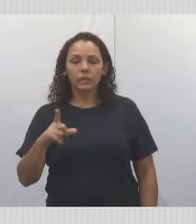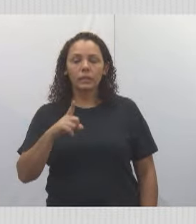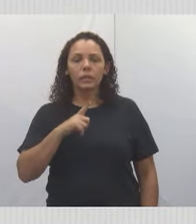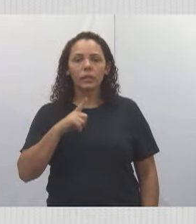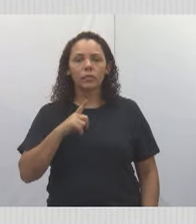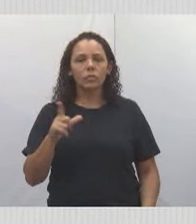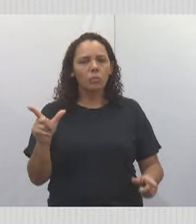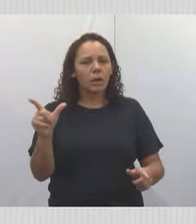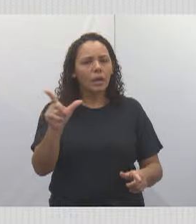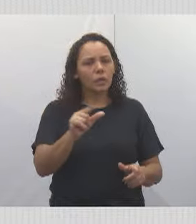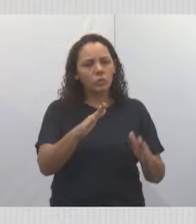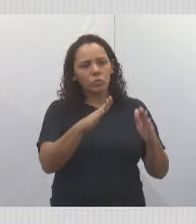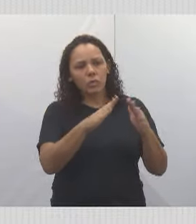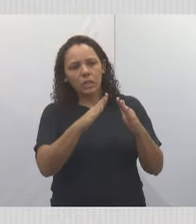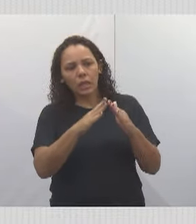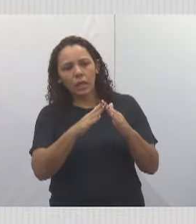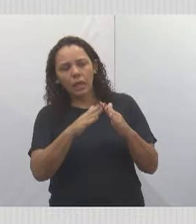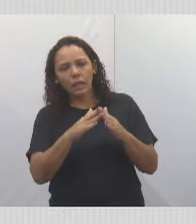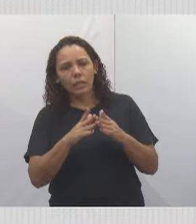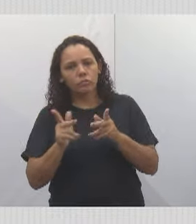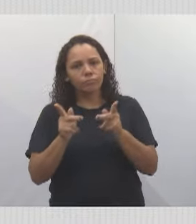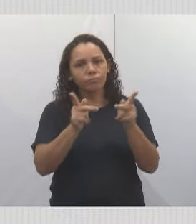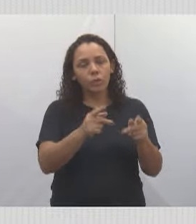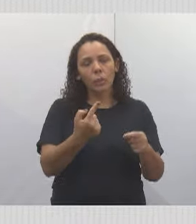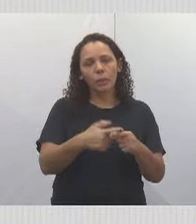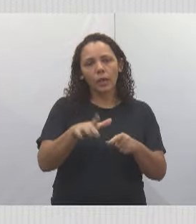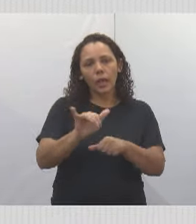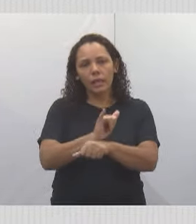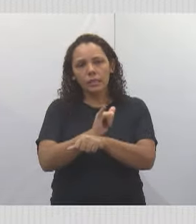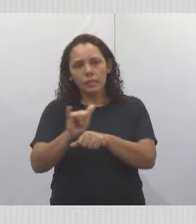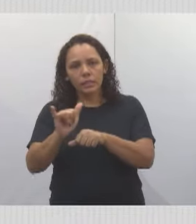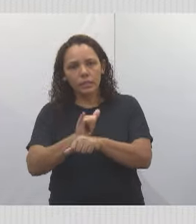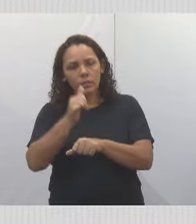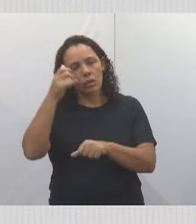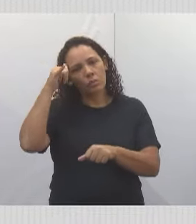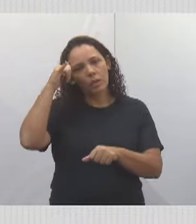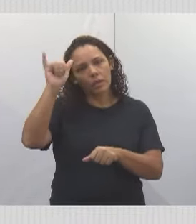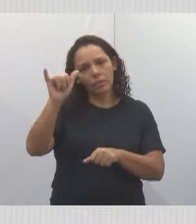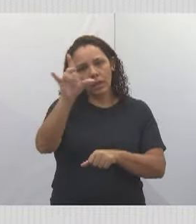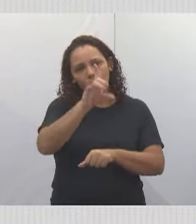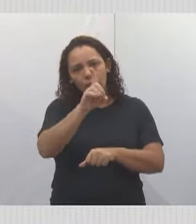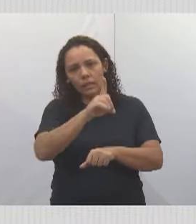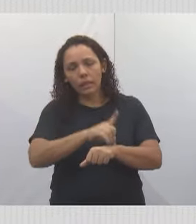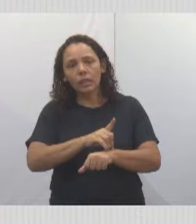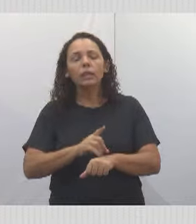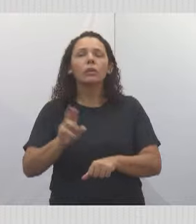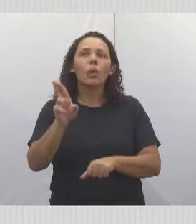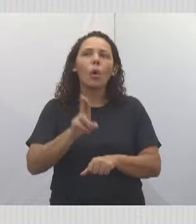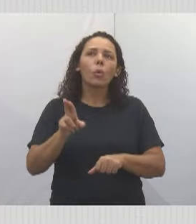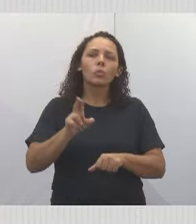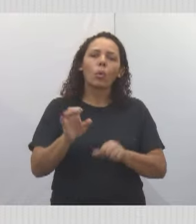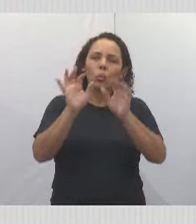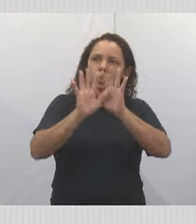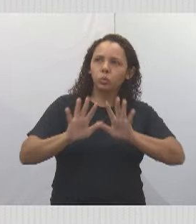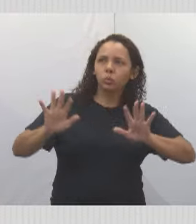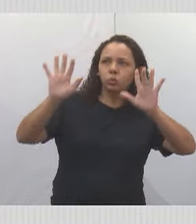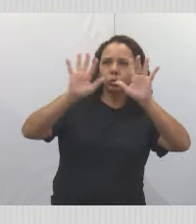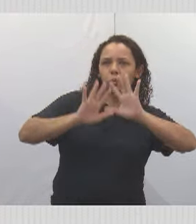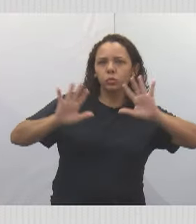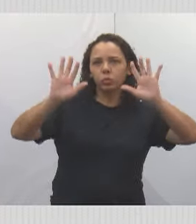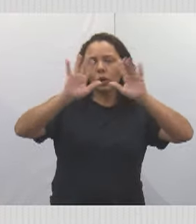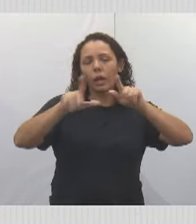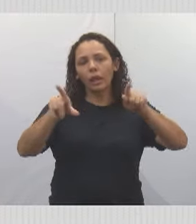vistoriados, porque a estratégia para combate da dengue foi a partir de nebulização e principalmente visitas